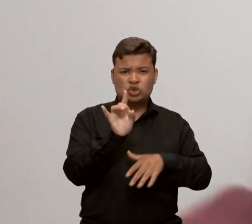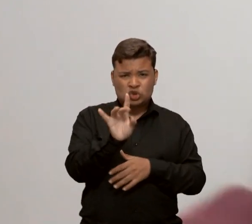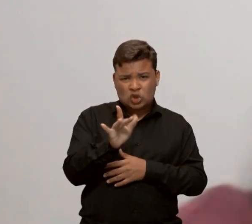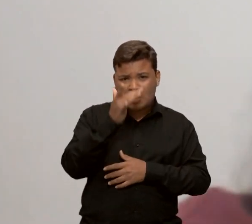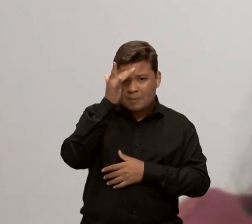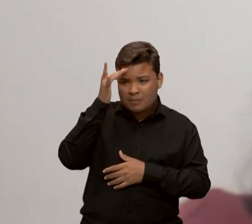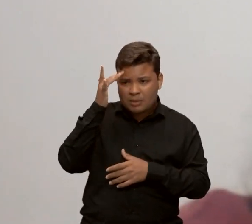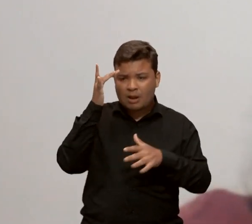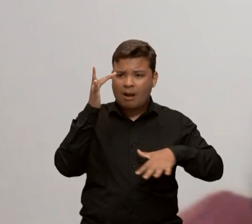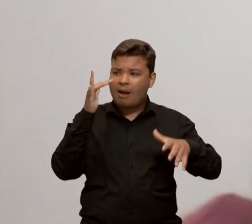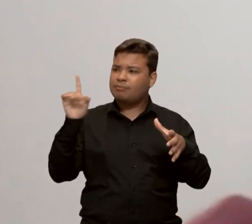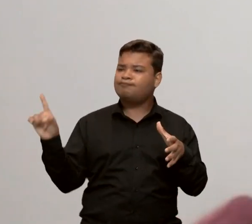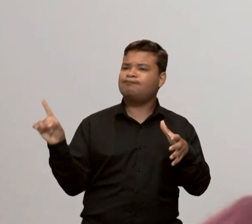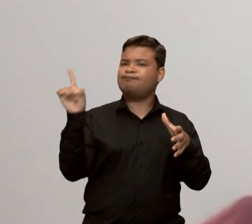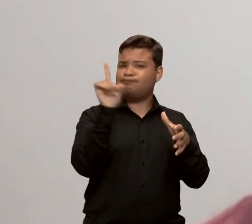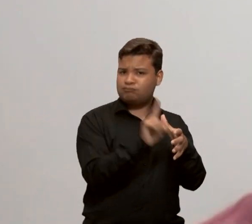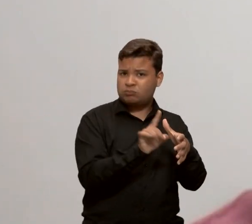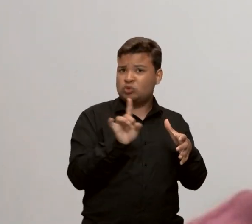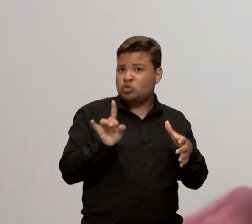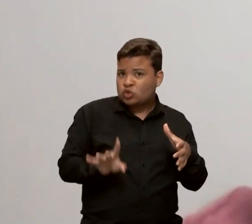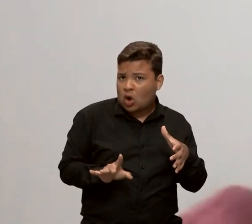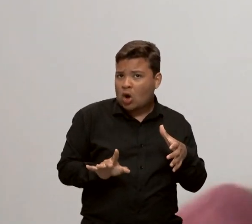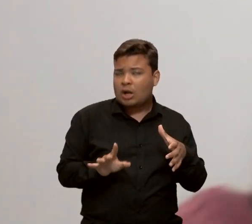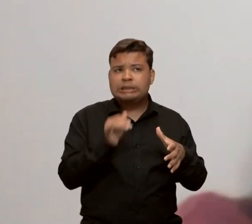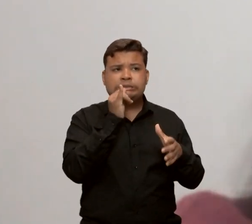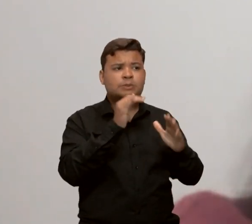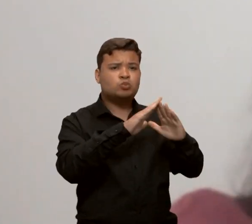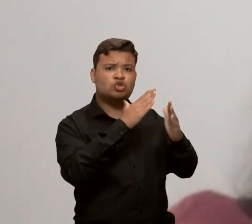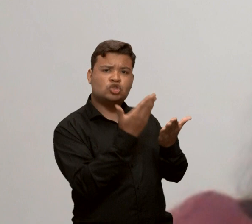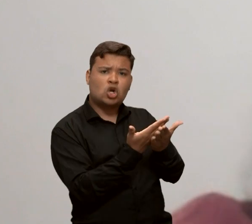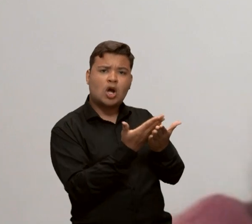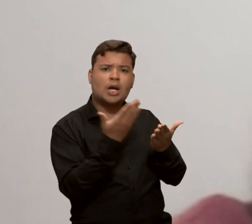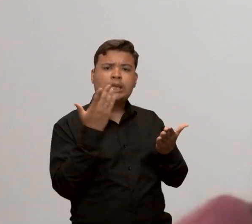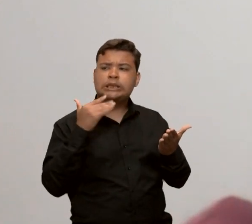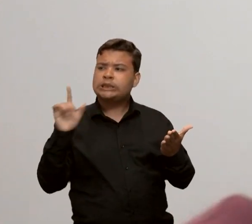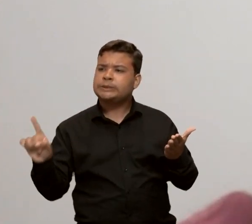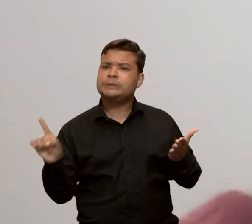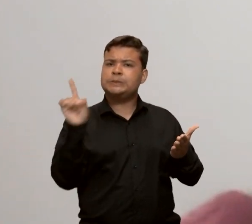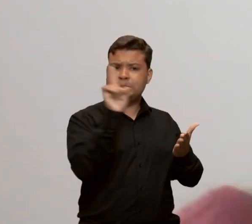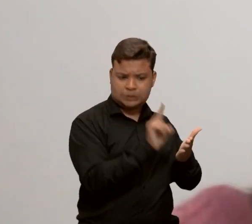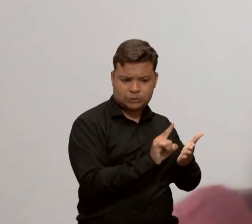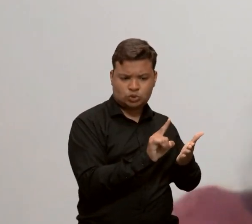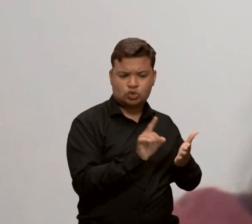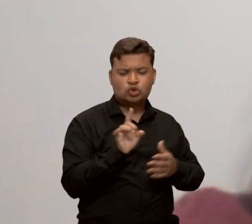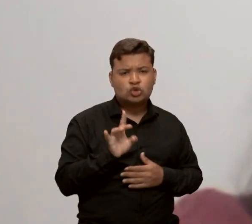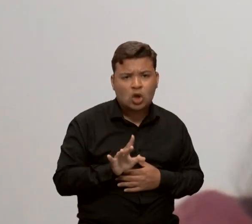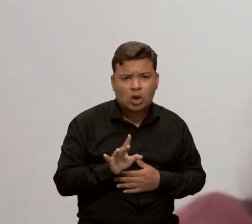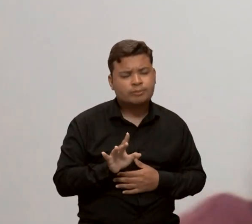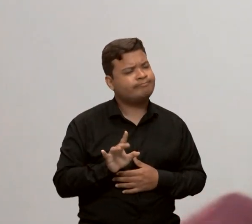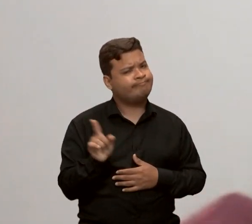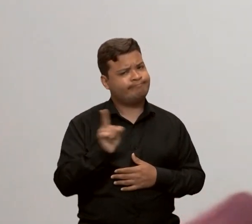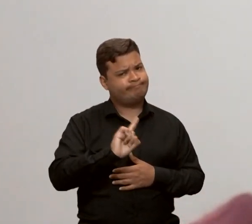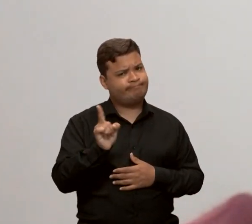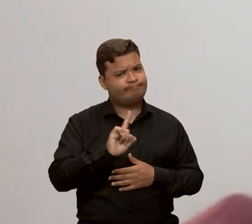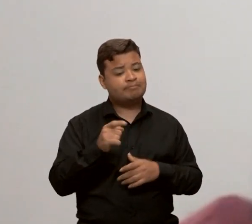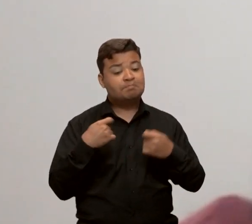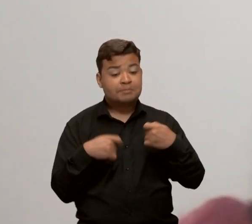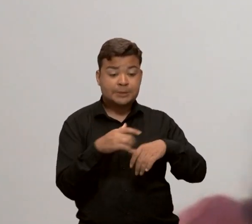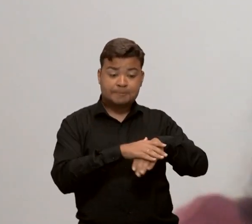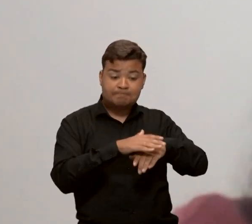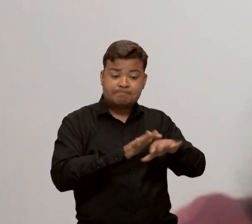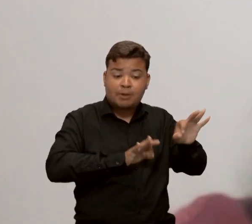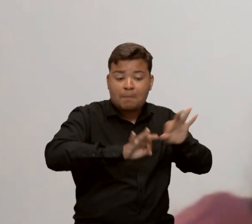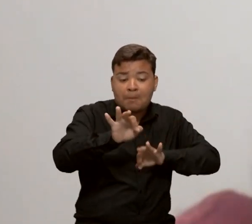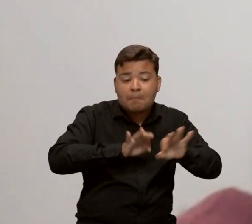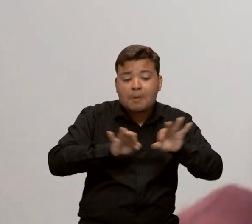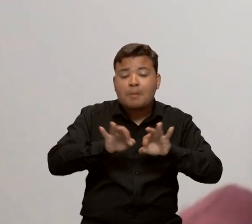Uma criança na escola, por exemplo. Incluir é dar acesso para que ela tenha todas as